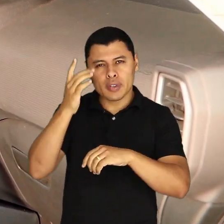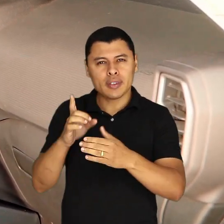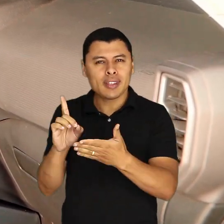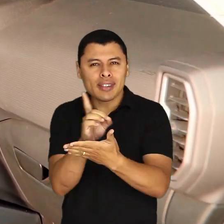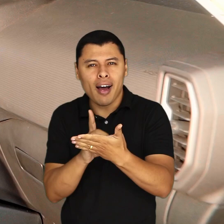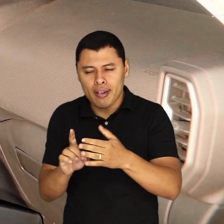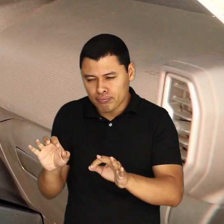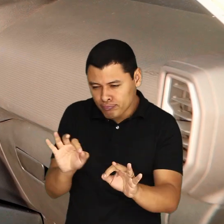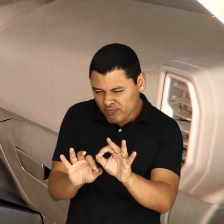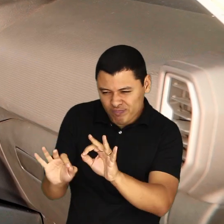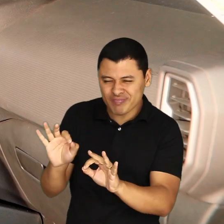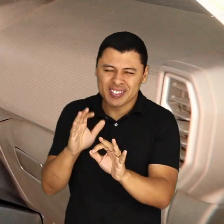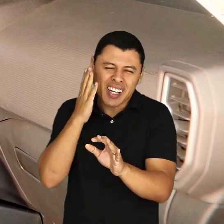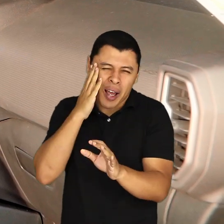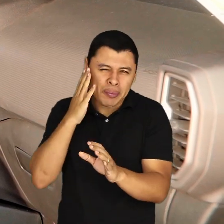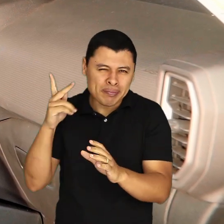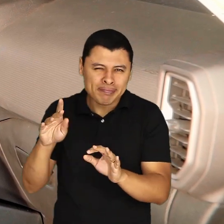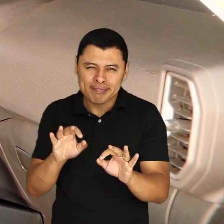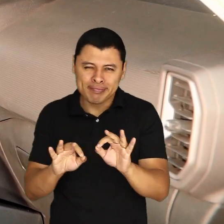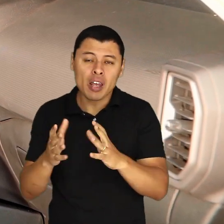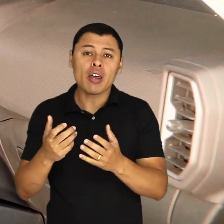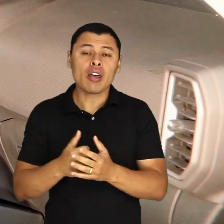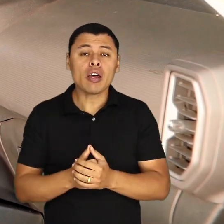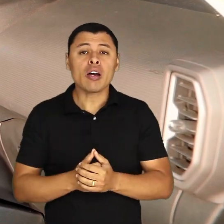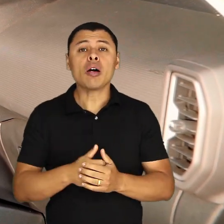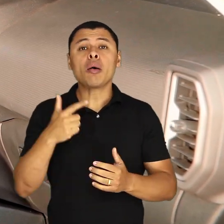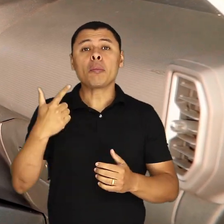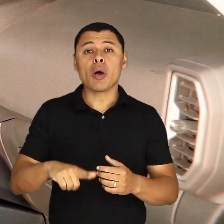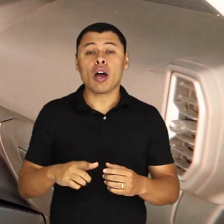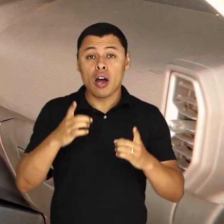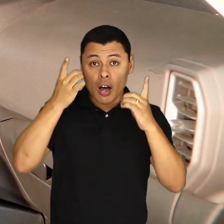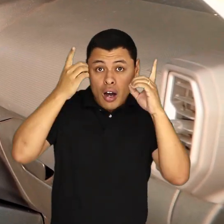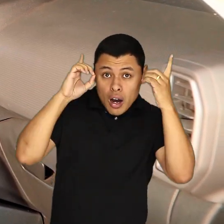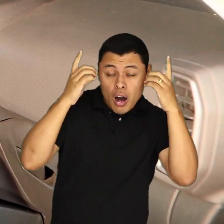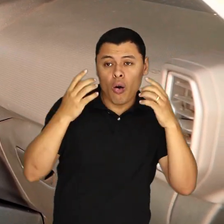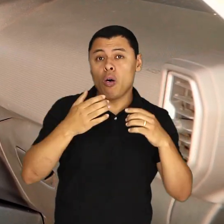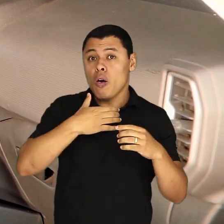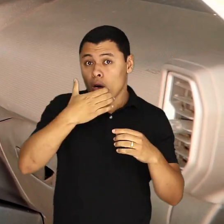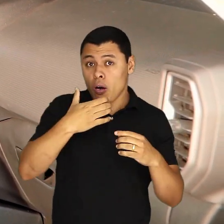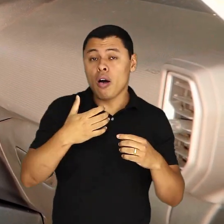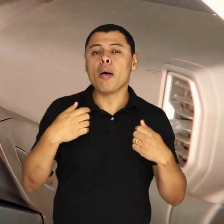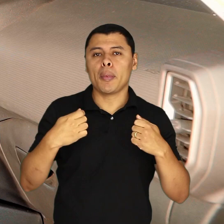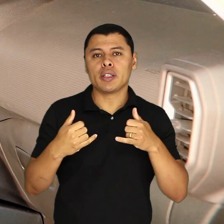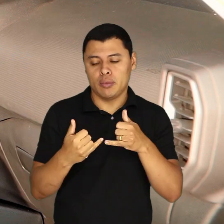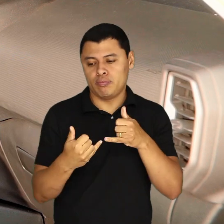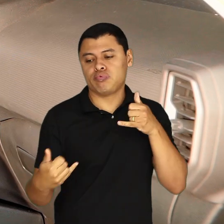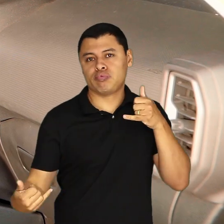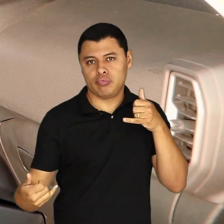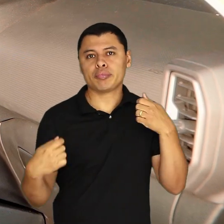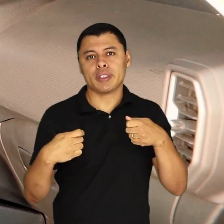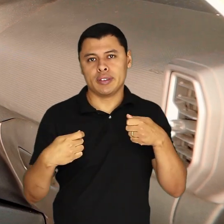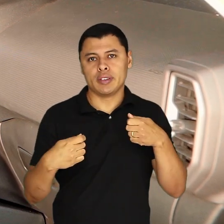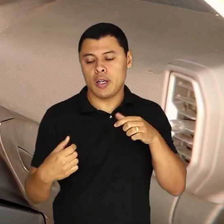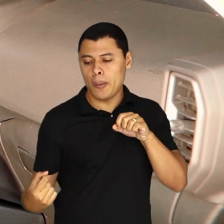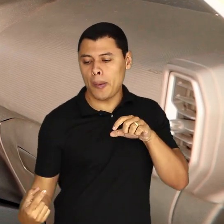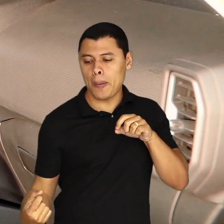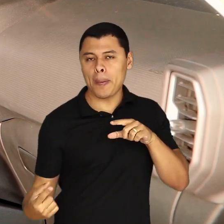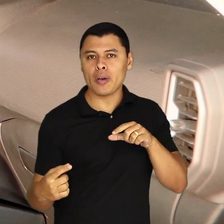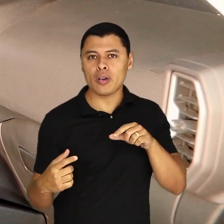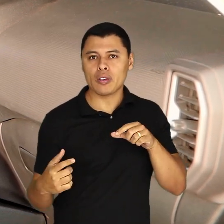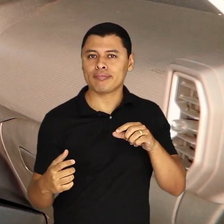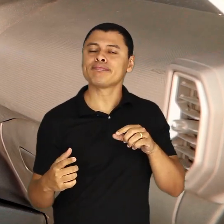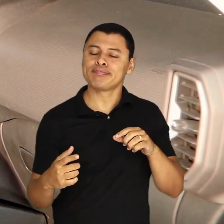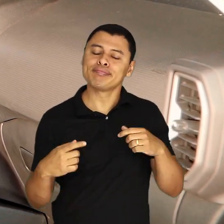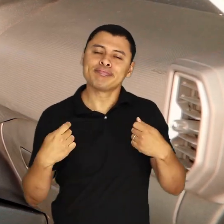Então acho que esse seria o único ponto. E o outro é que para a conexão tanto Android Auto quanto Apple CarPlay precisa do cabo, né? Vamos lembrar, até a Fiat já